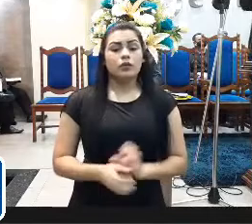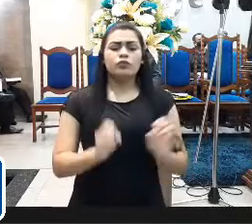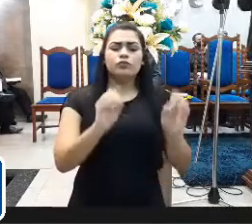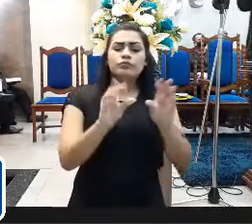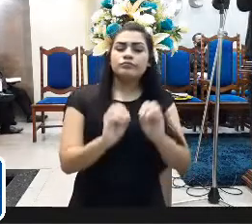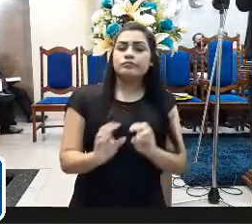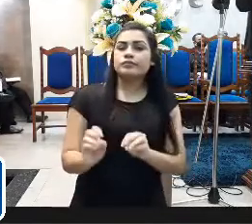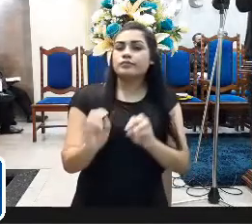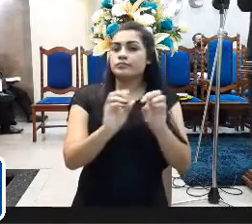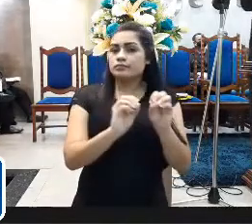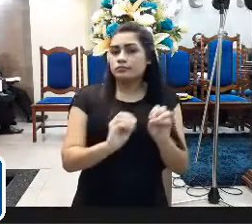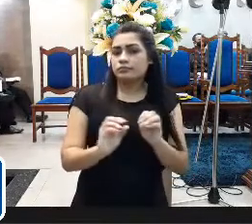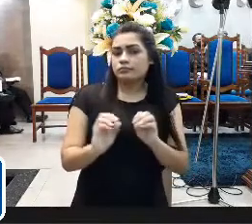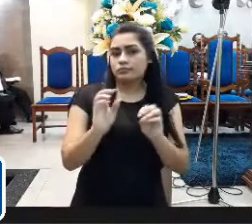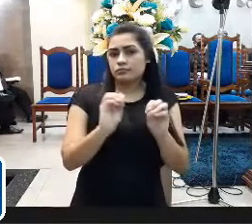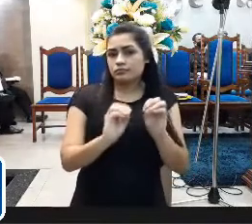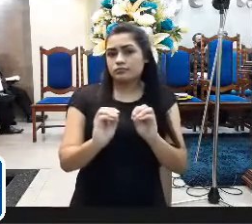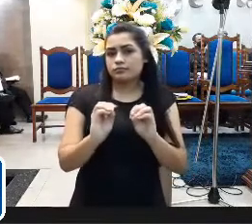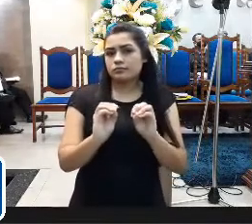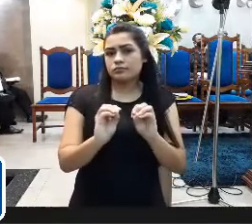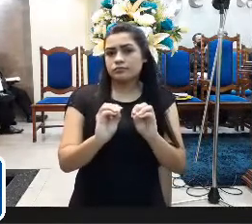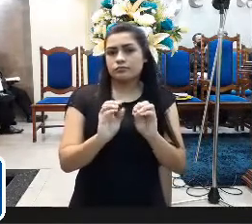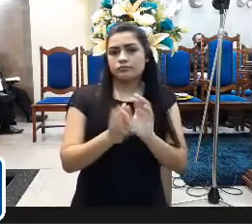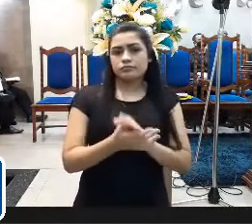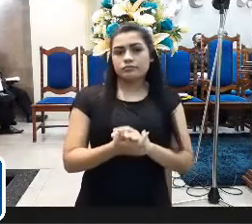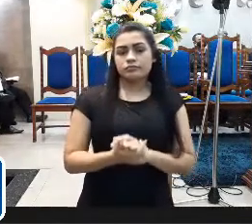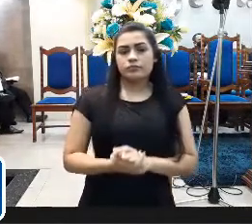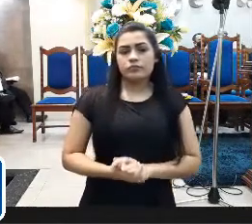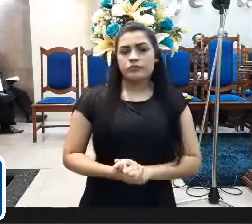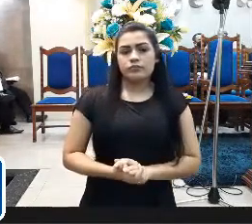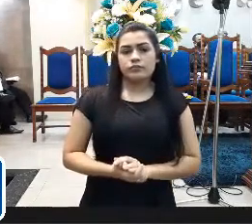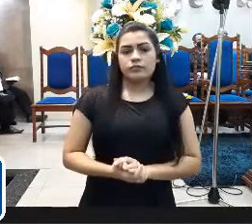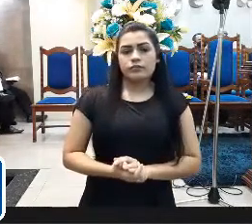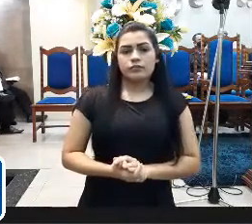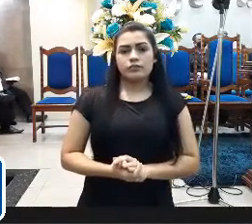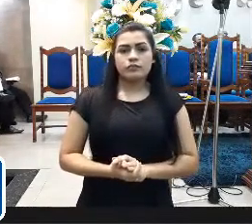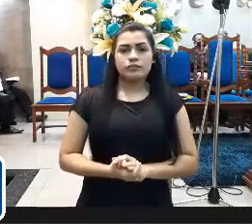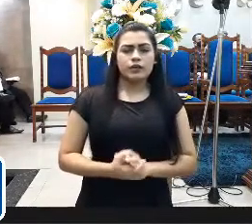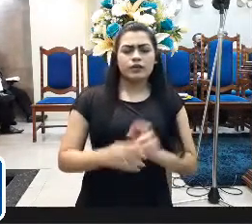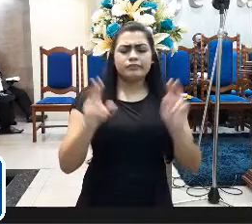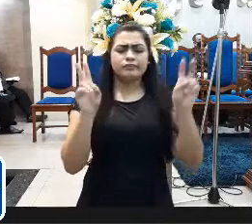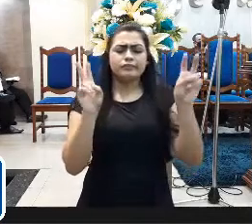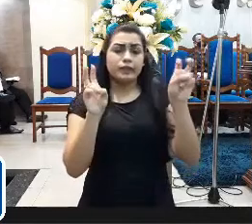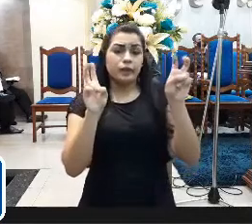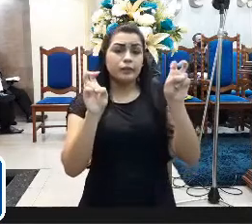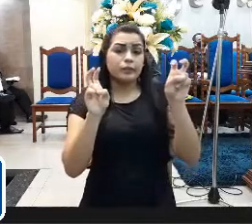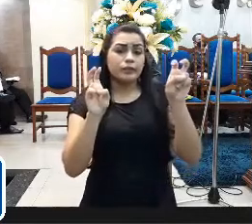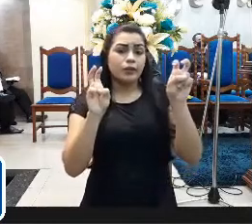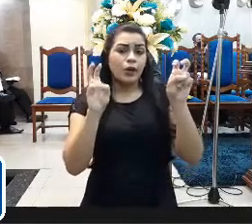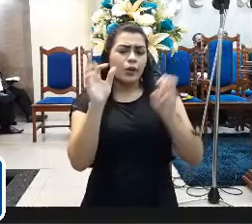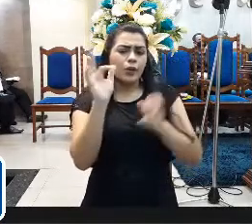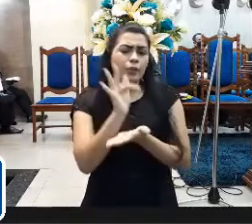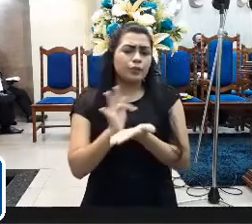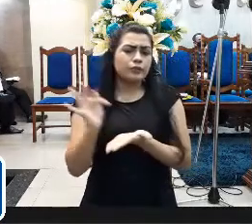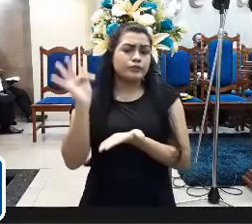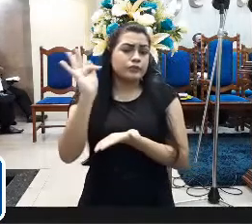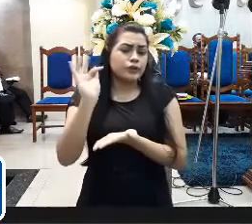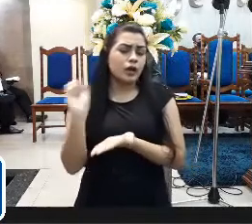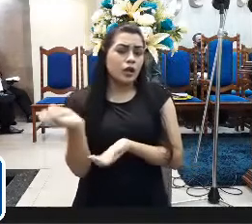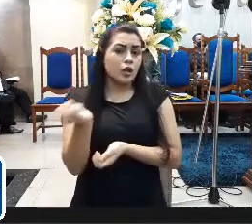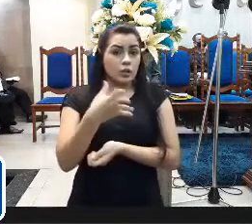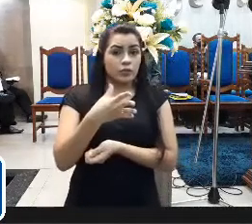ensinadas com uma, entre aspas, nova teologia, de que o crente não